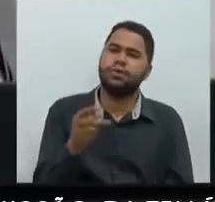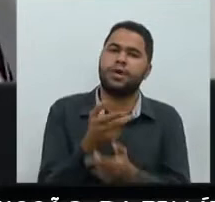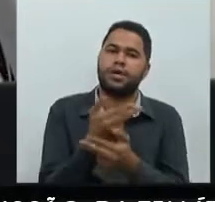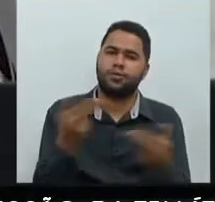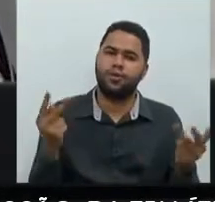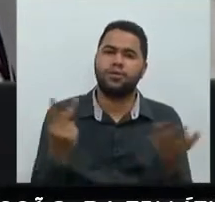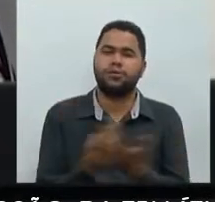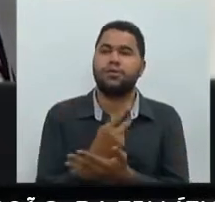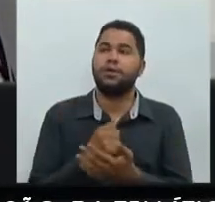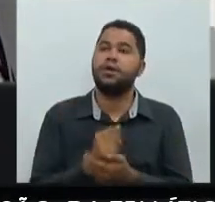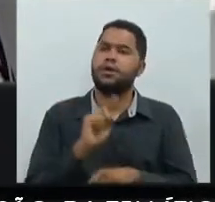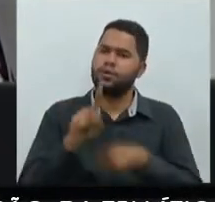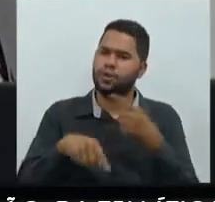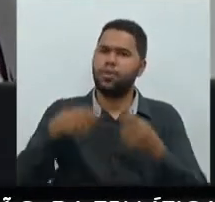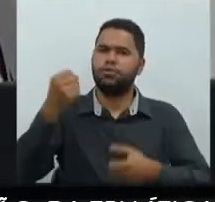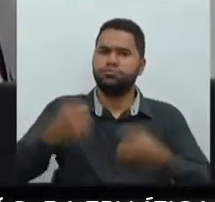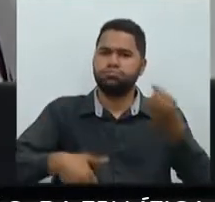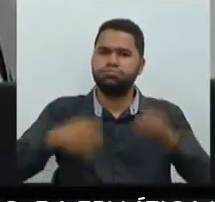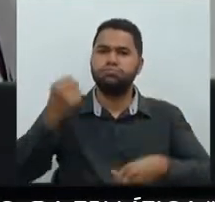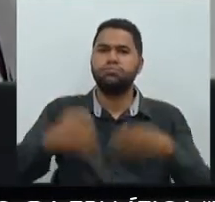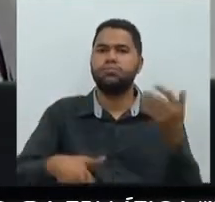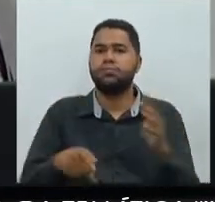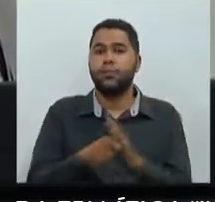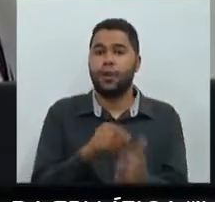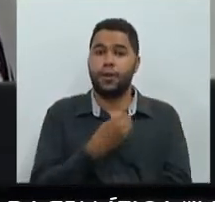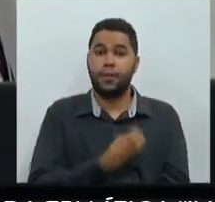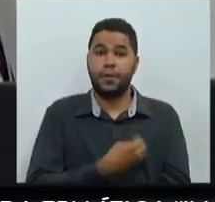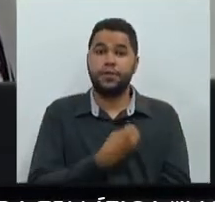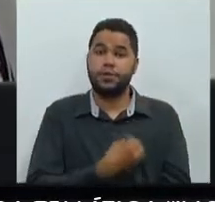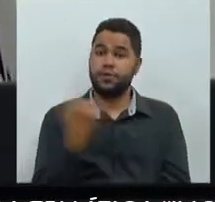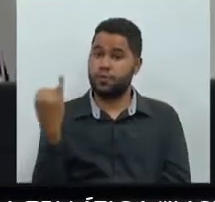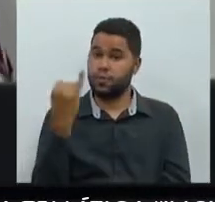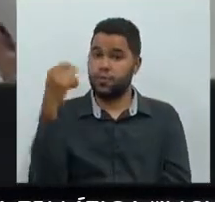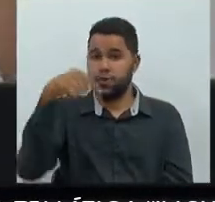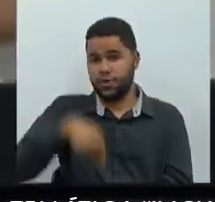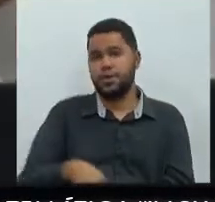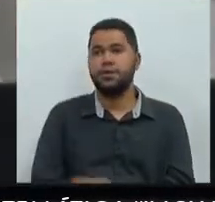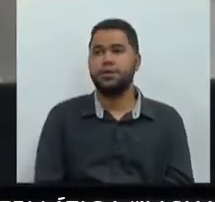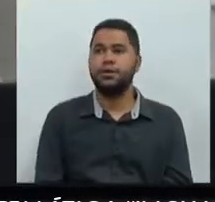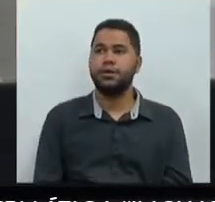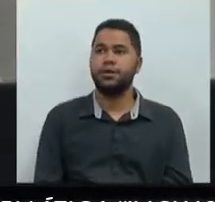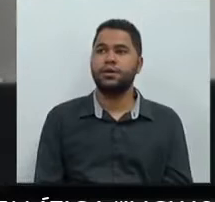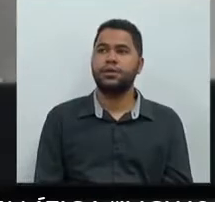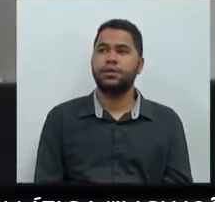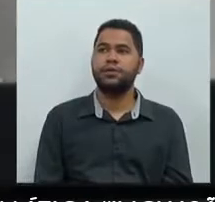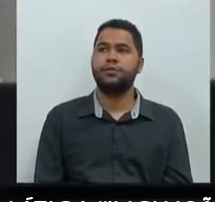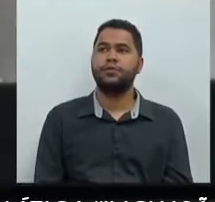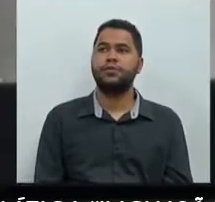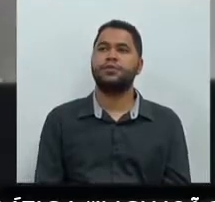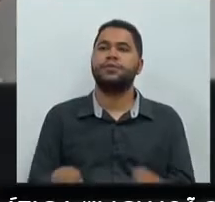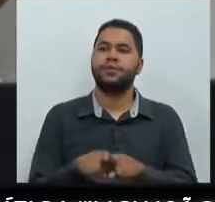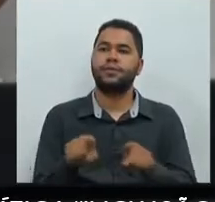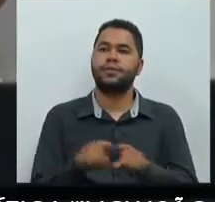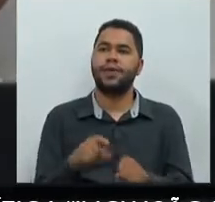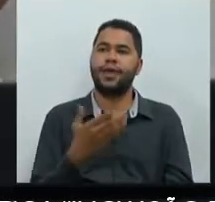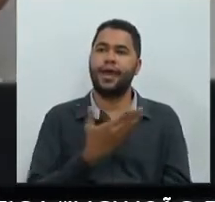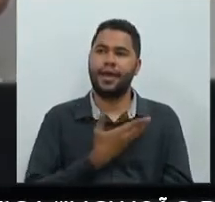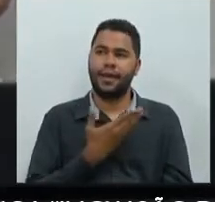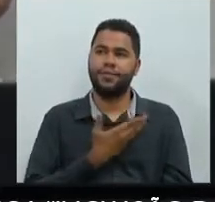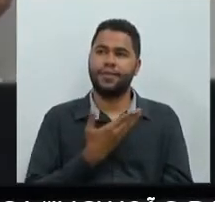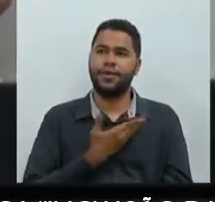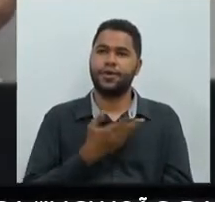ok? Depois vamos continuar citando aqui as presenças ilustres, né? Aqui, daqui a pouquinho, a gente cita a presença das minhas amigas, só para a